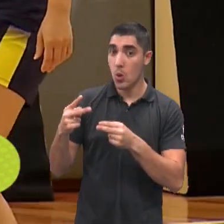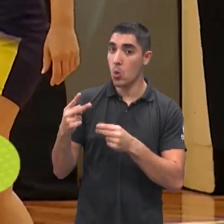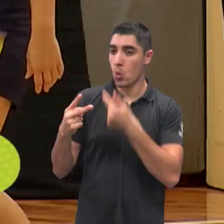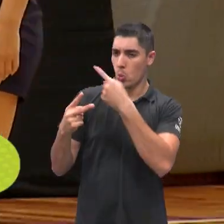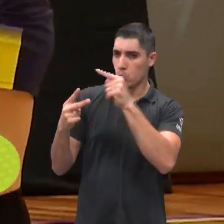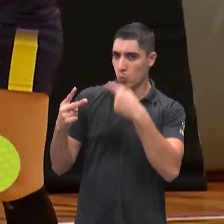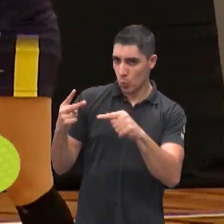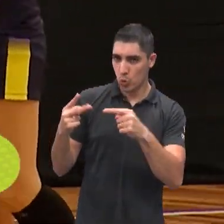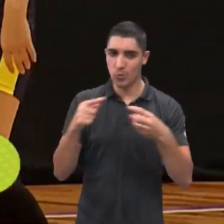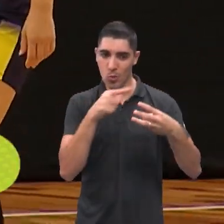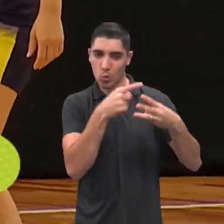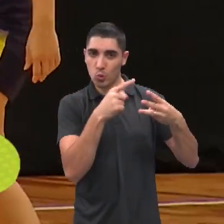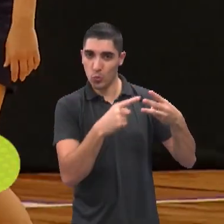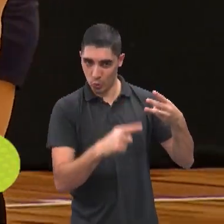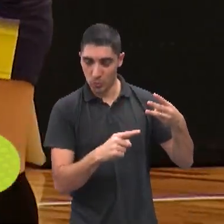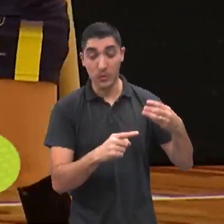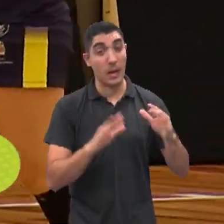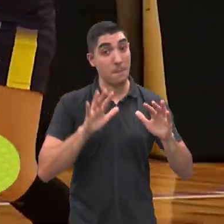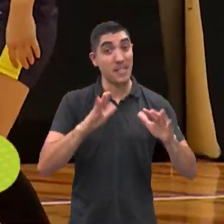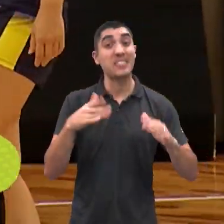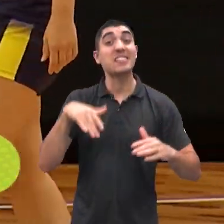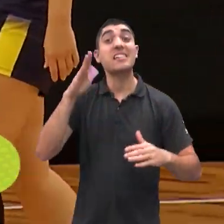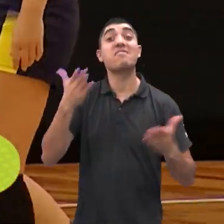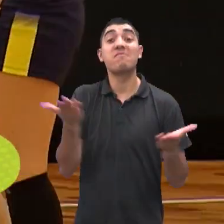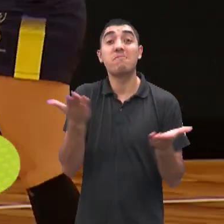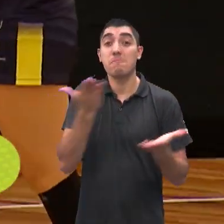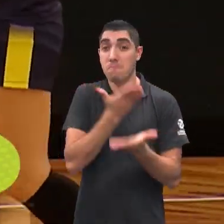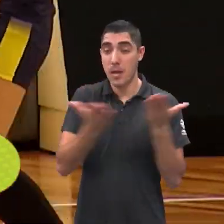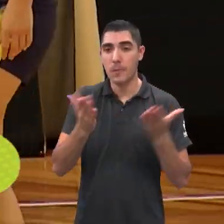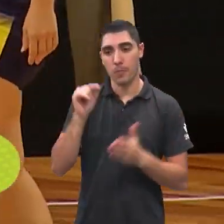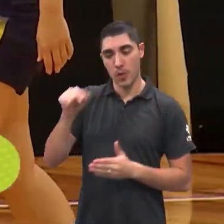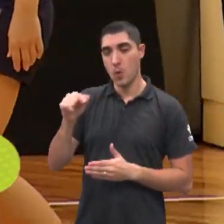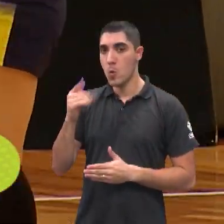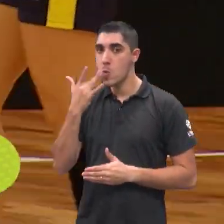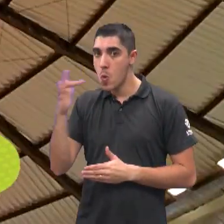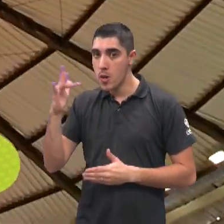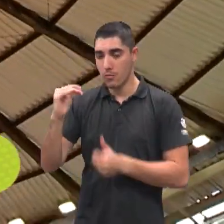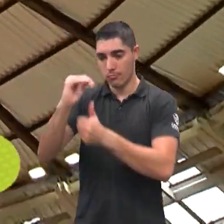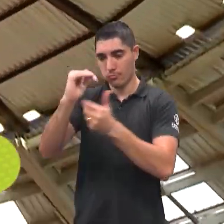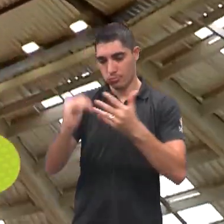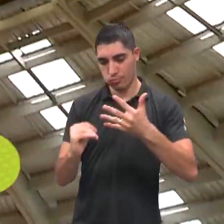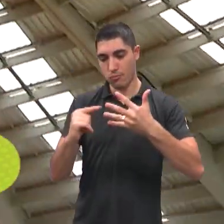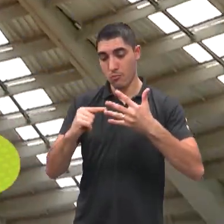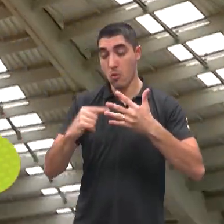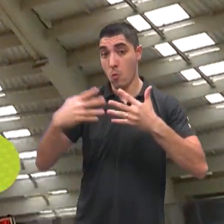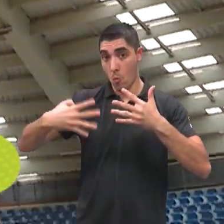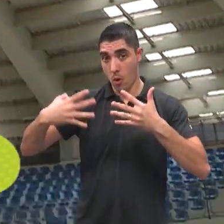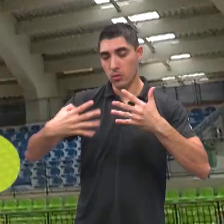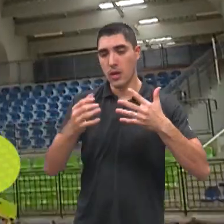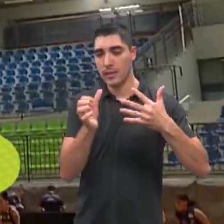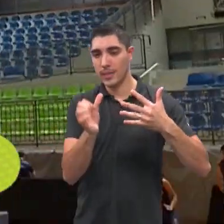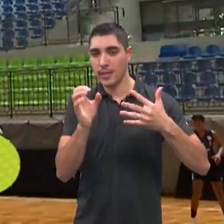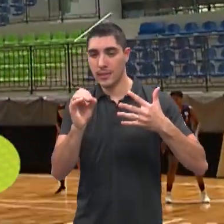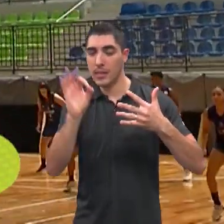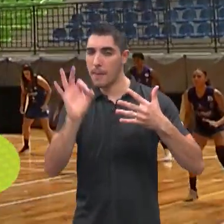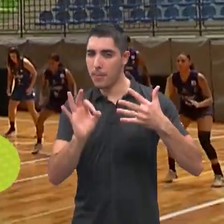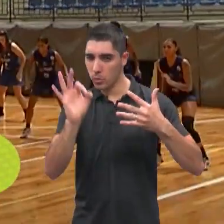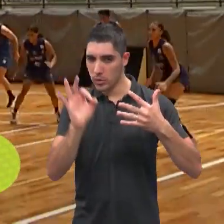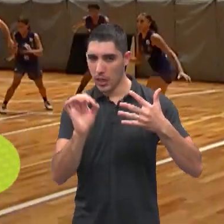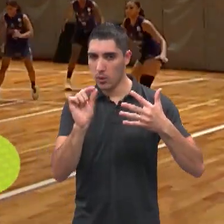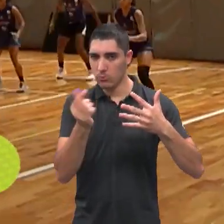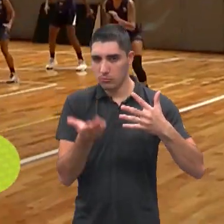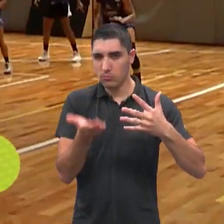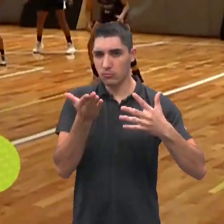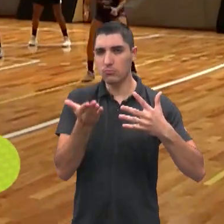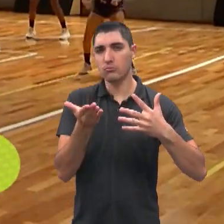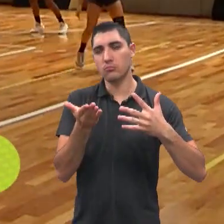positiva quebrada. Neste momento, o Ourinhos é o quarto colocado com com um pouco mais de 60% de aproveitamento, que atualizou ali a